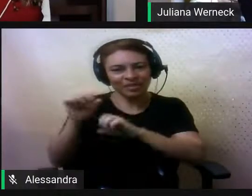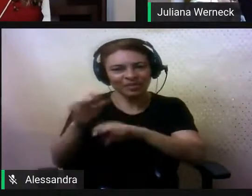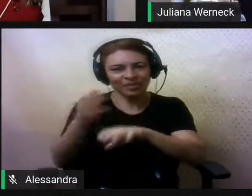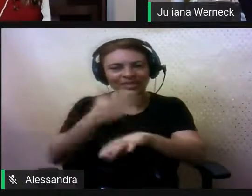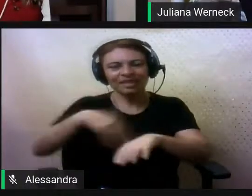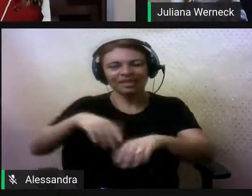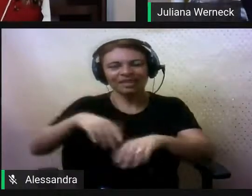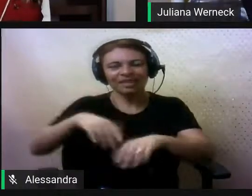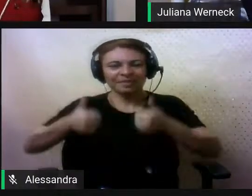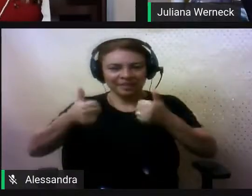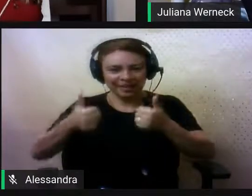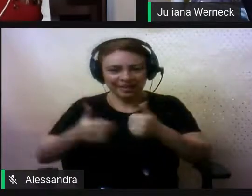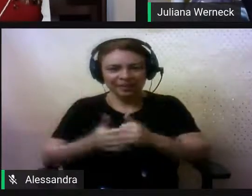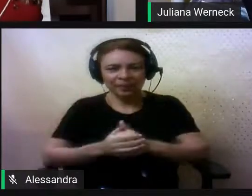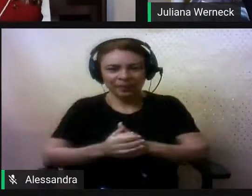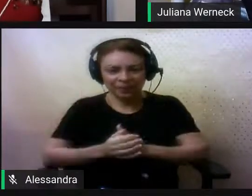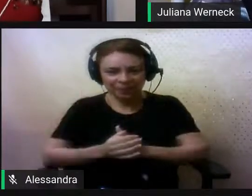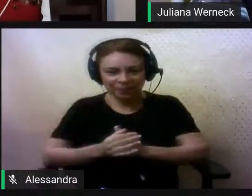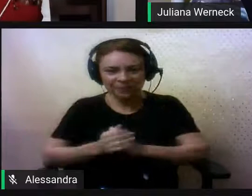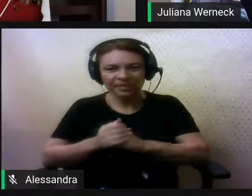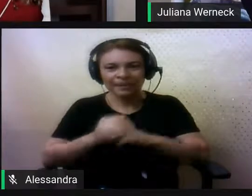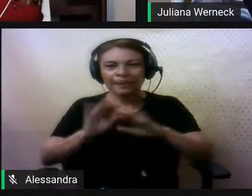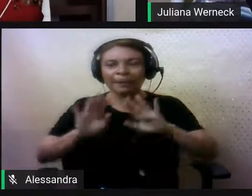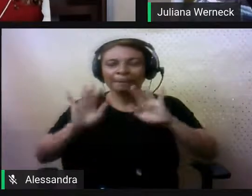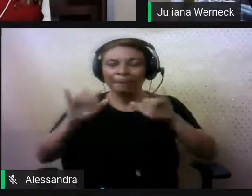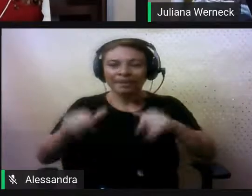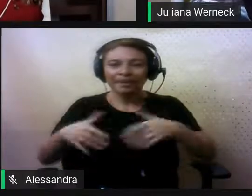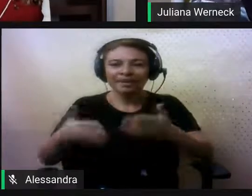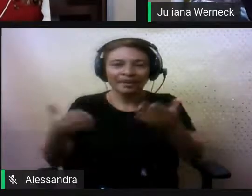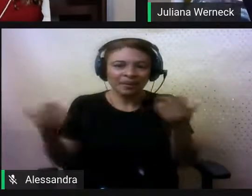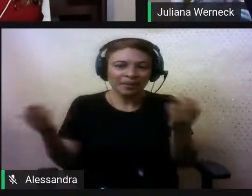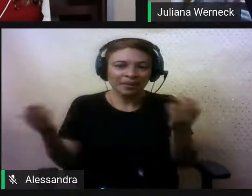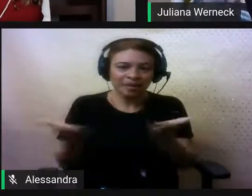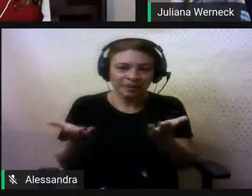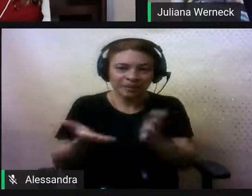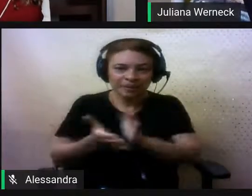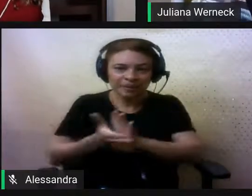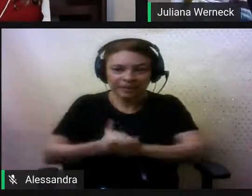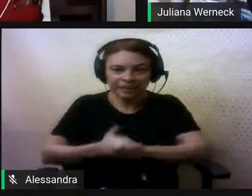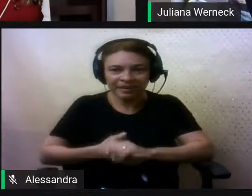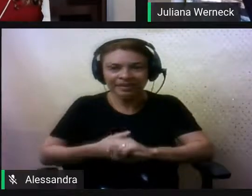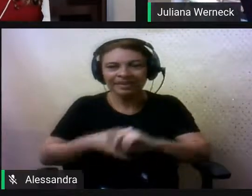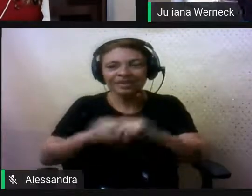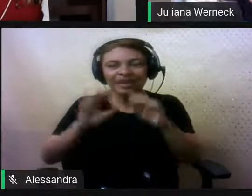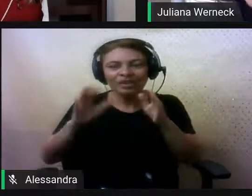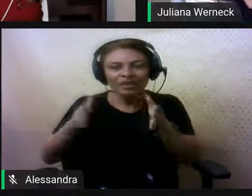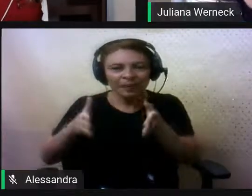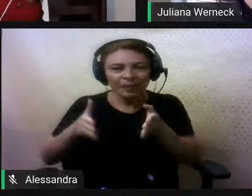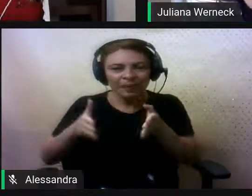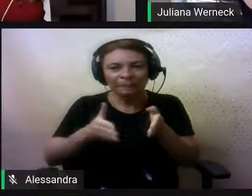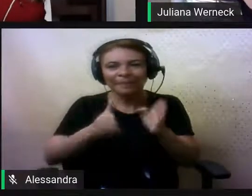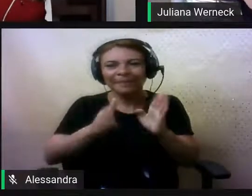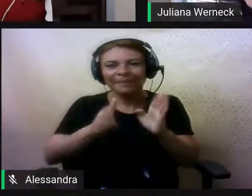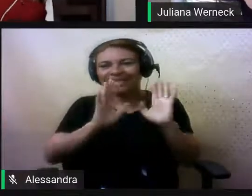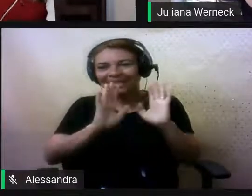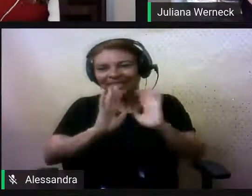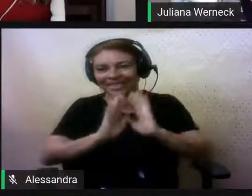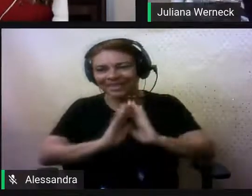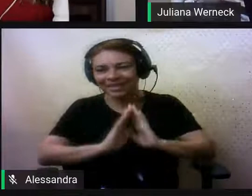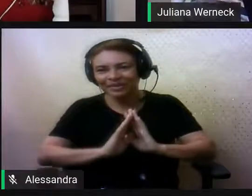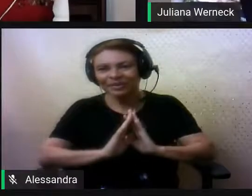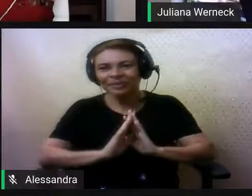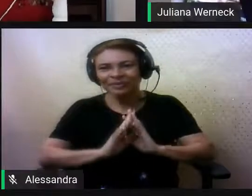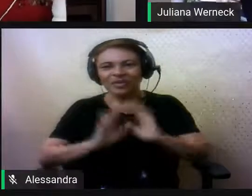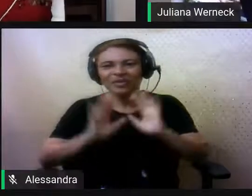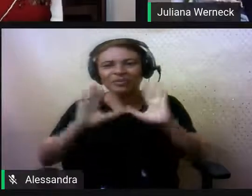melhores. Bem, e aqui a gente vai, né, acho que caminhando, né, Dani, para né, a